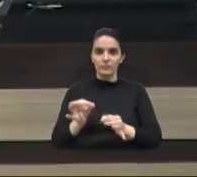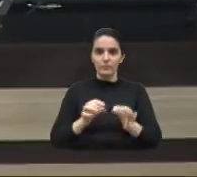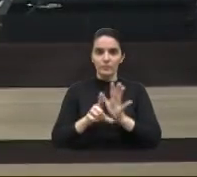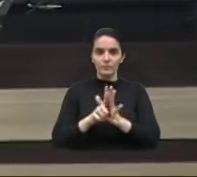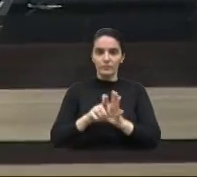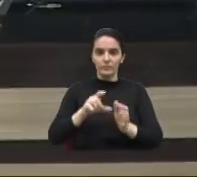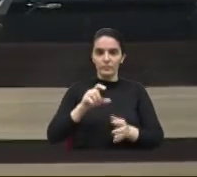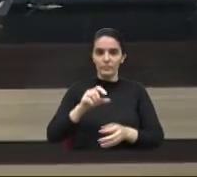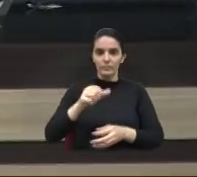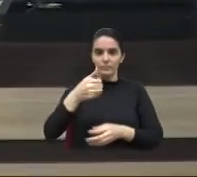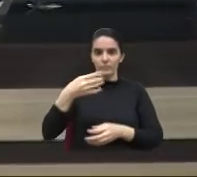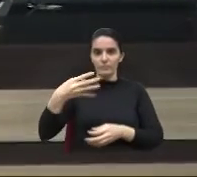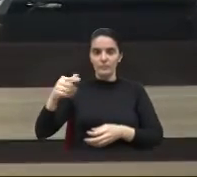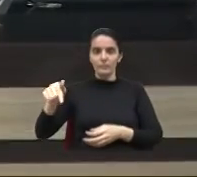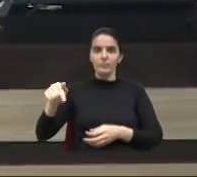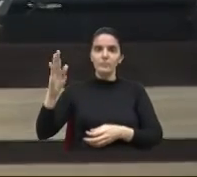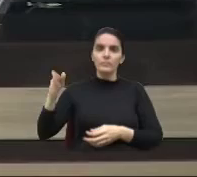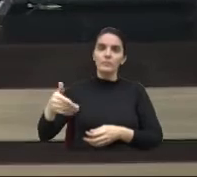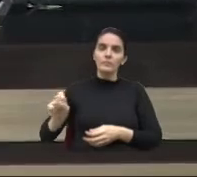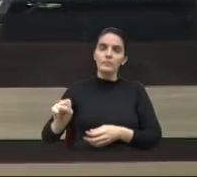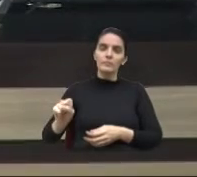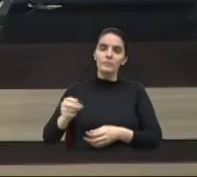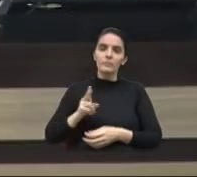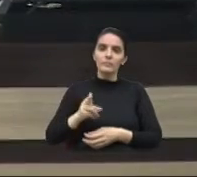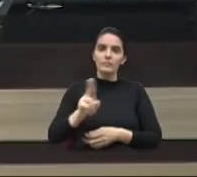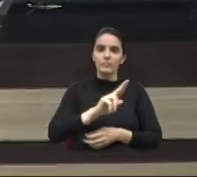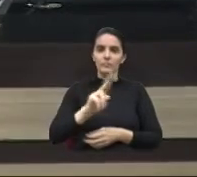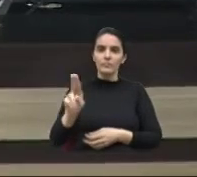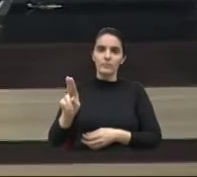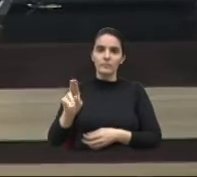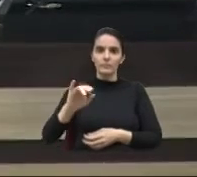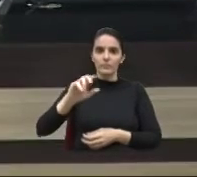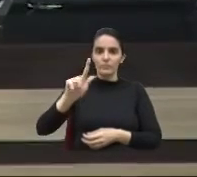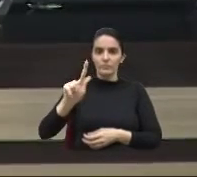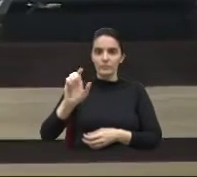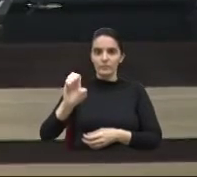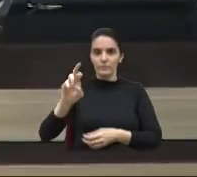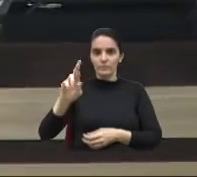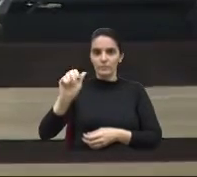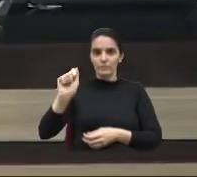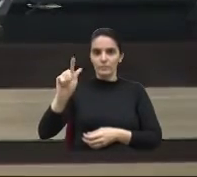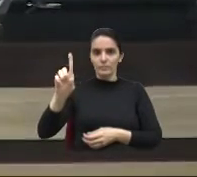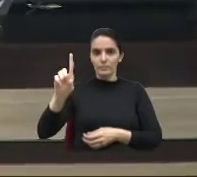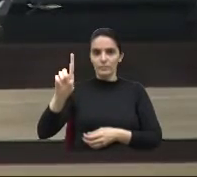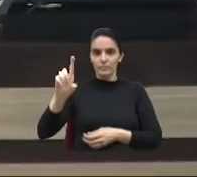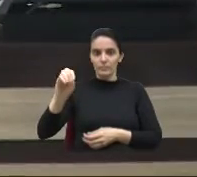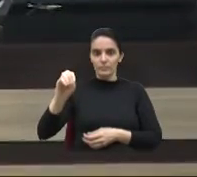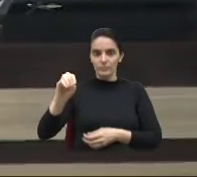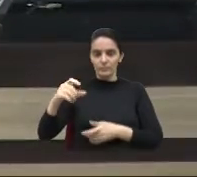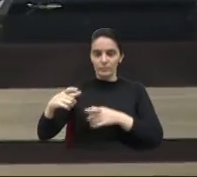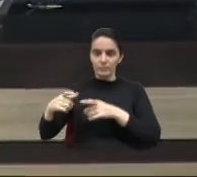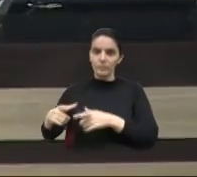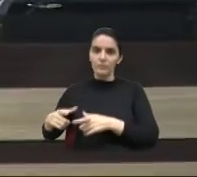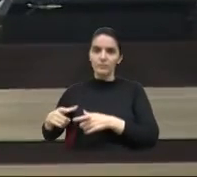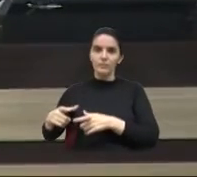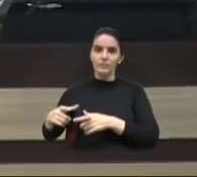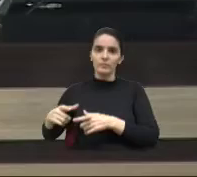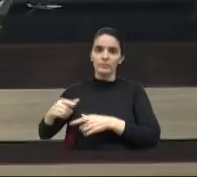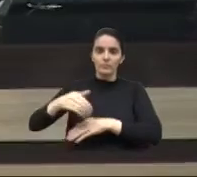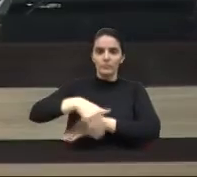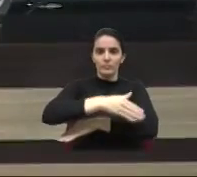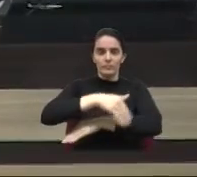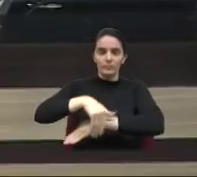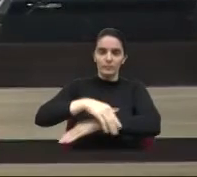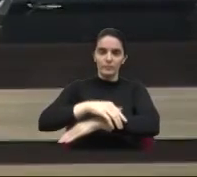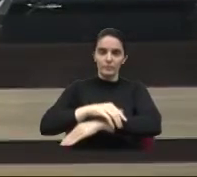número 147, 2018, perpetua o nome do senhor Geraldo Celestino Ferreira, na área verde localizada na rua Chile